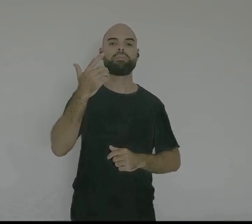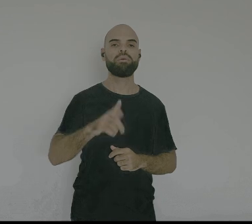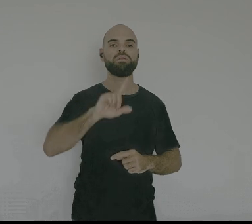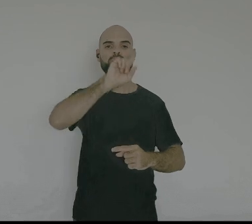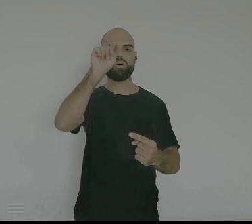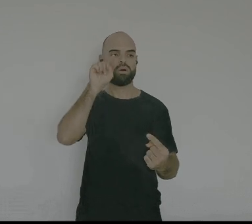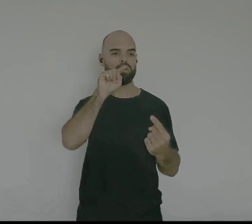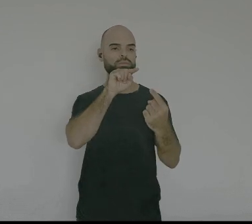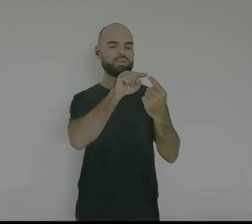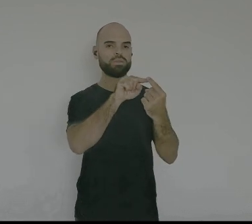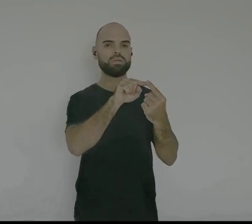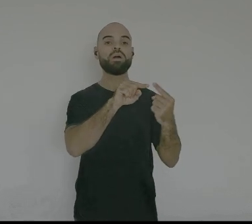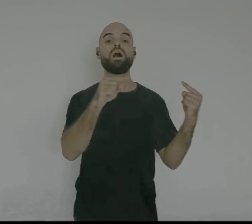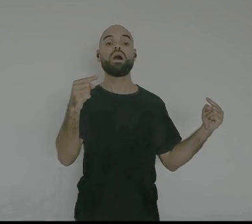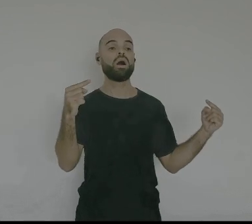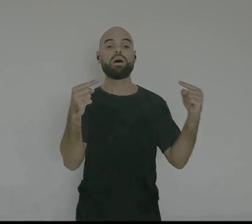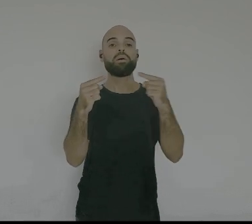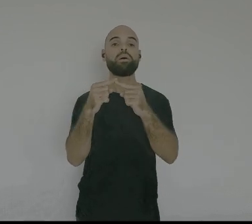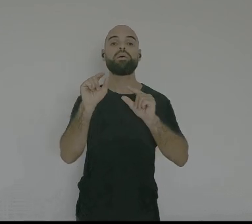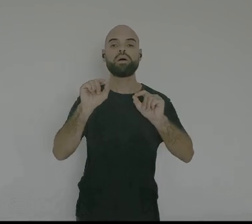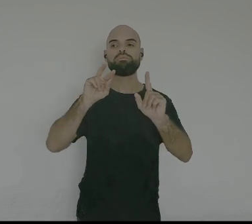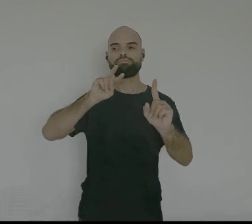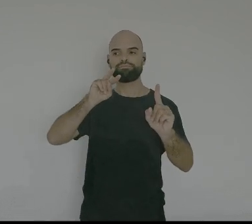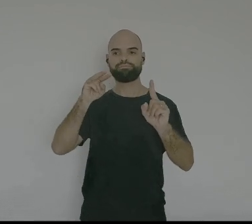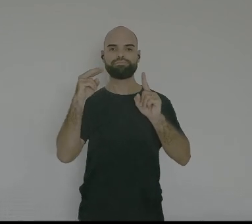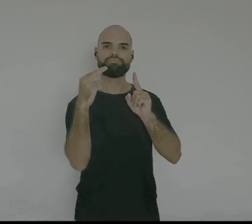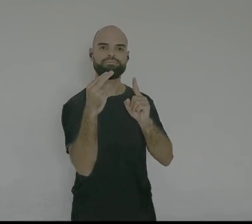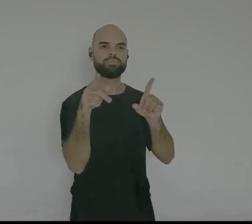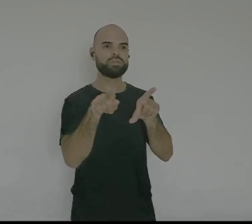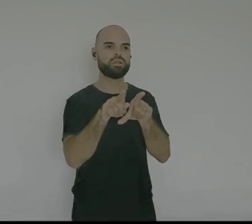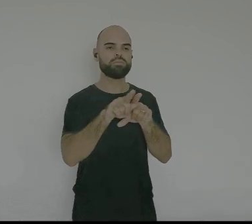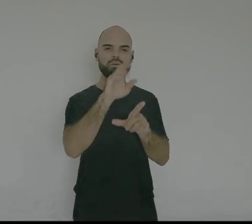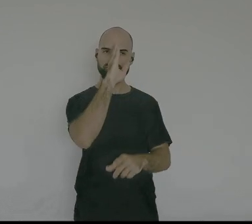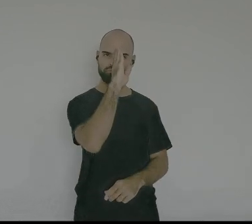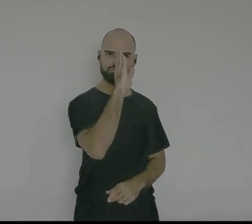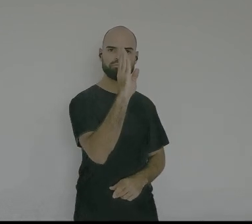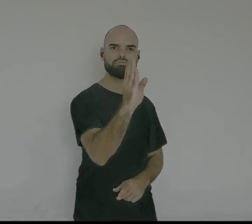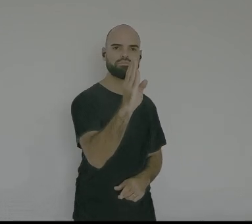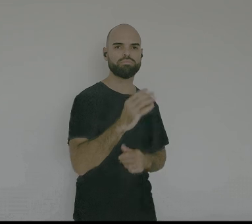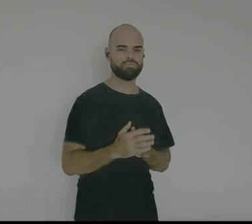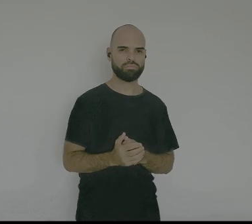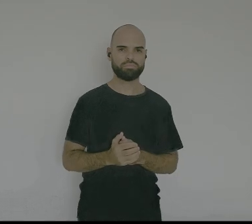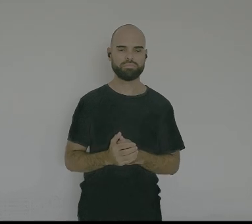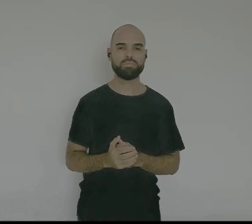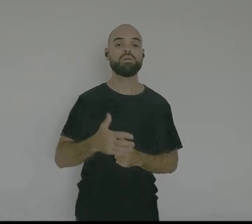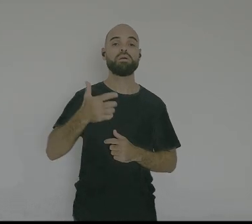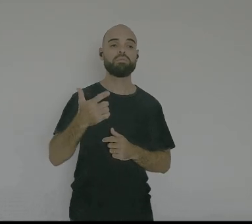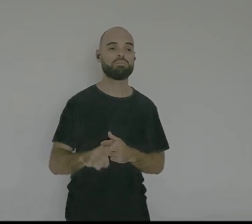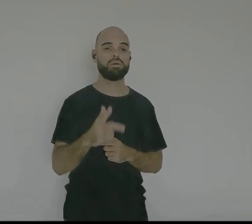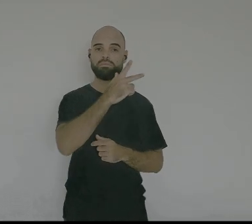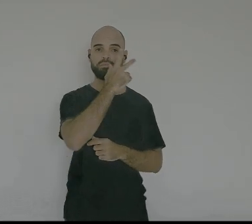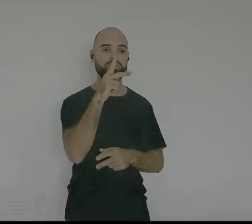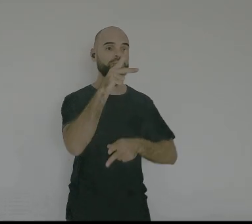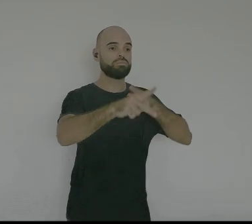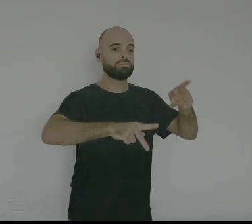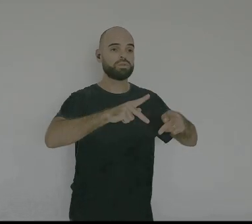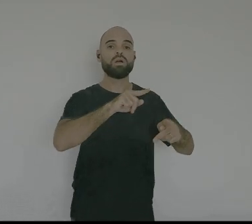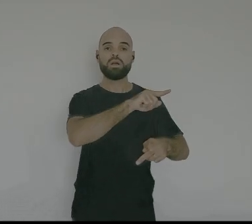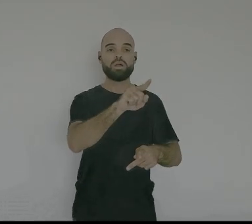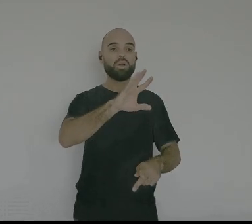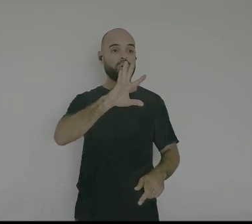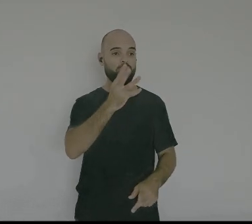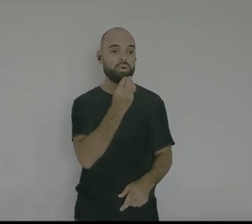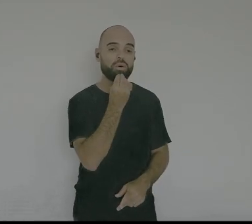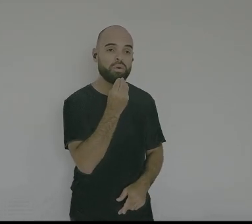colaboração. Os objetivos e as ações devem estar alinhados com a missão e coordenados entre si. E